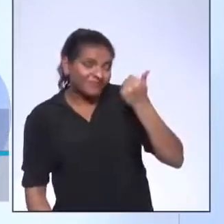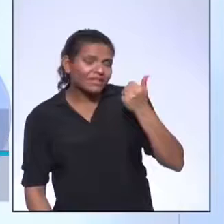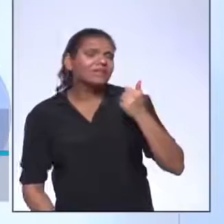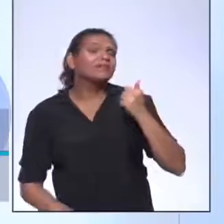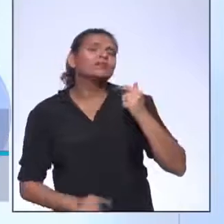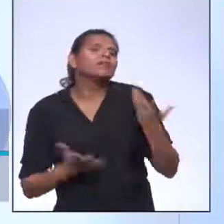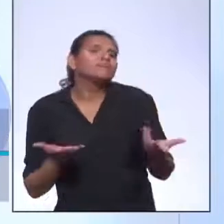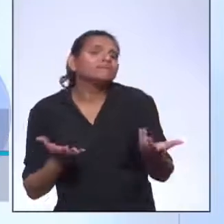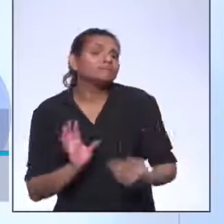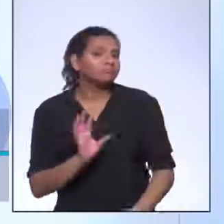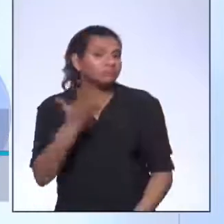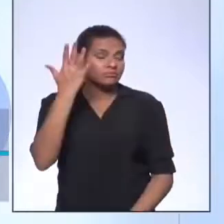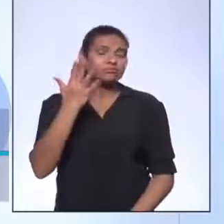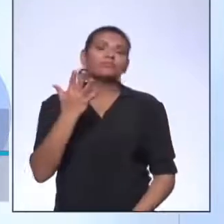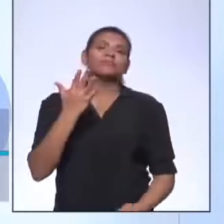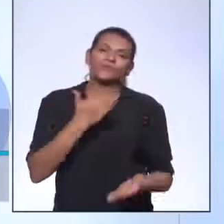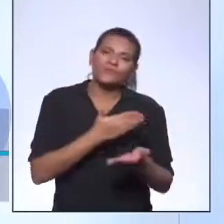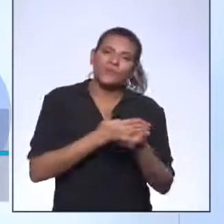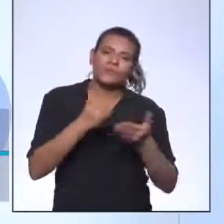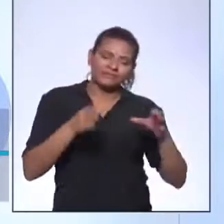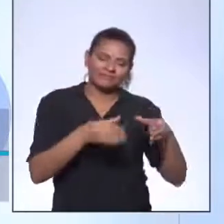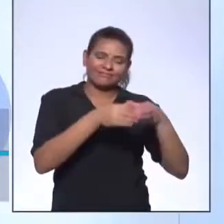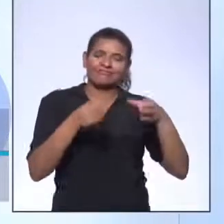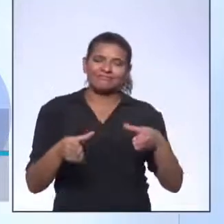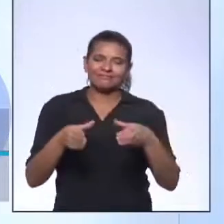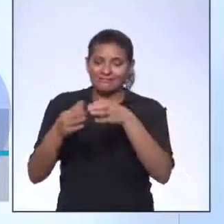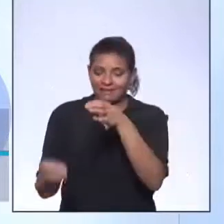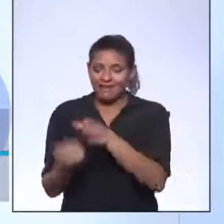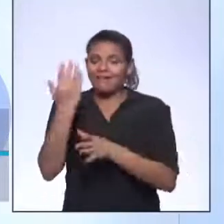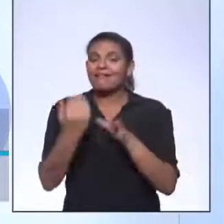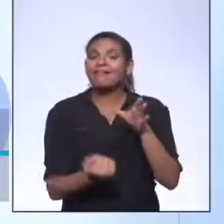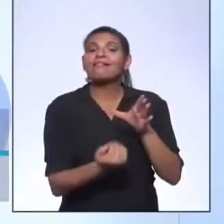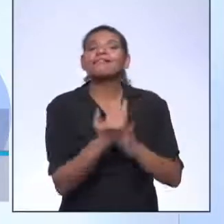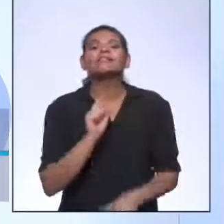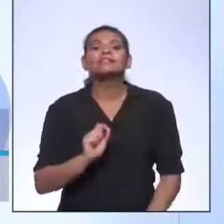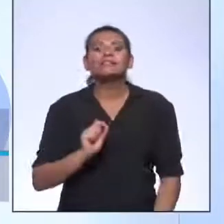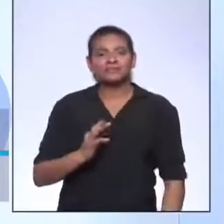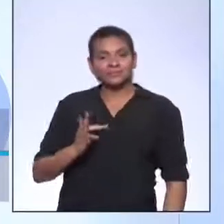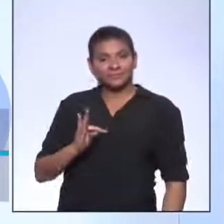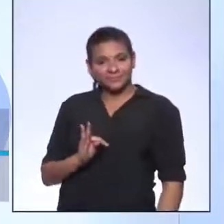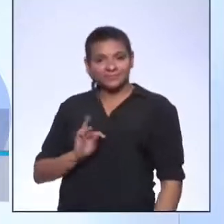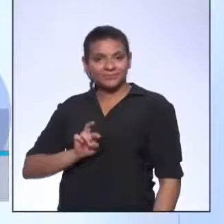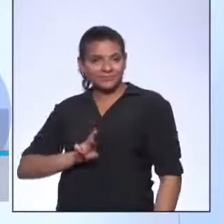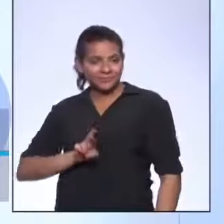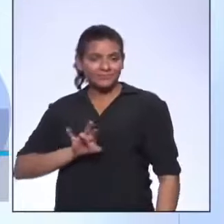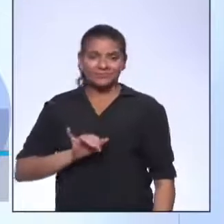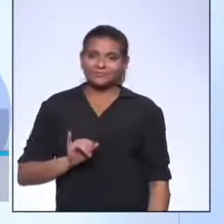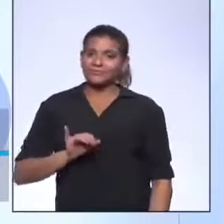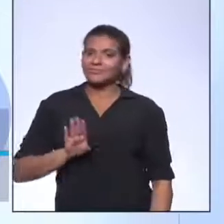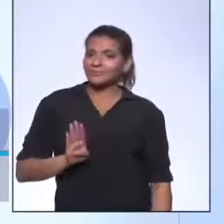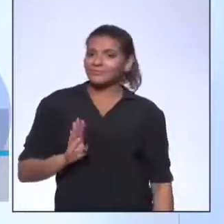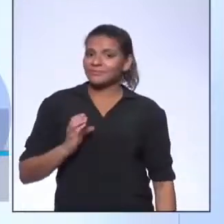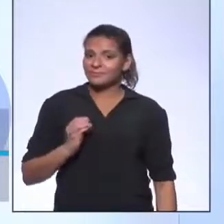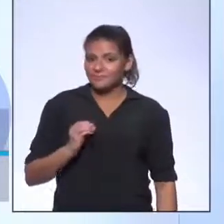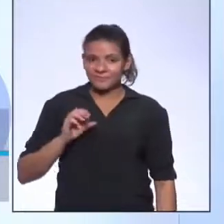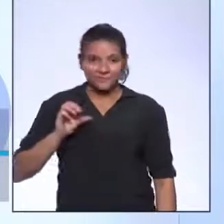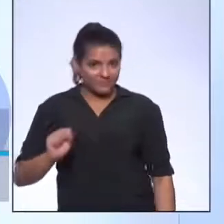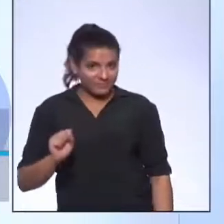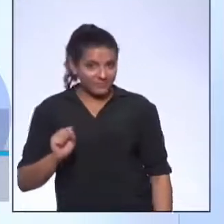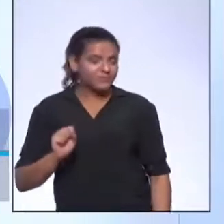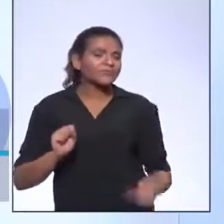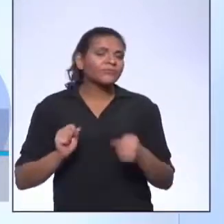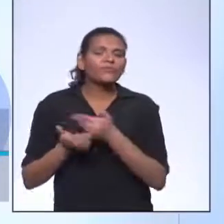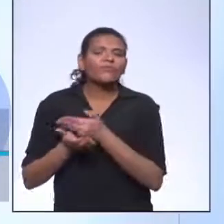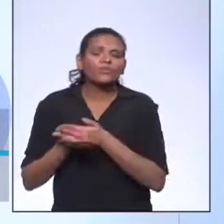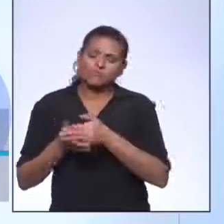uma organização maior. Essas tribos, elas começam a se organizar politicamente e também começa a haver